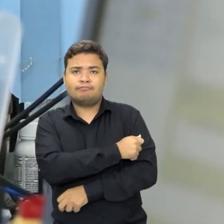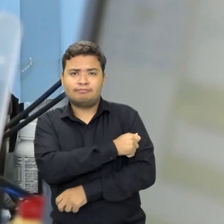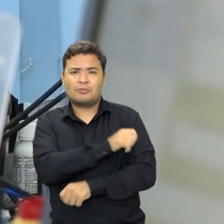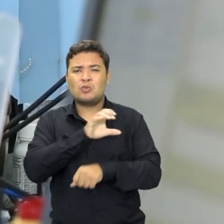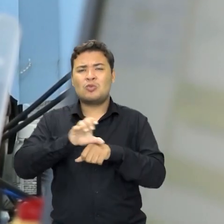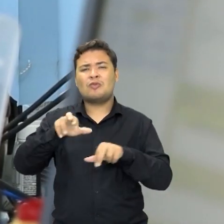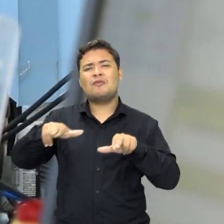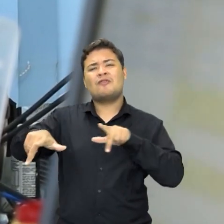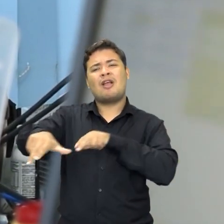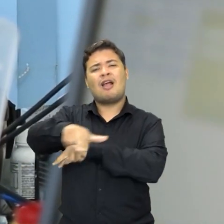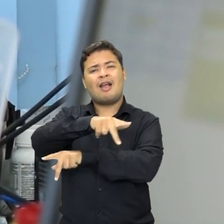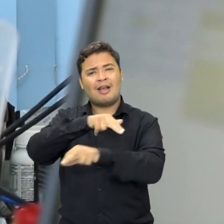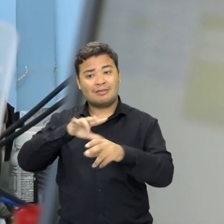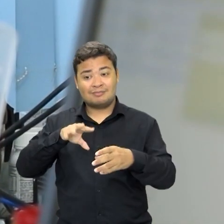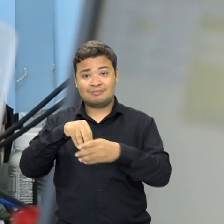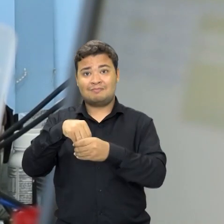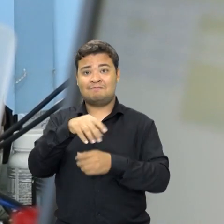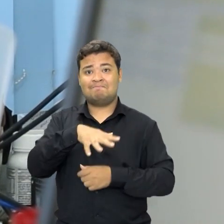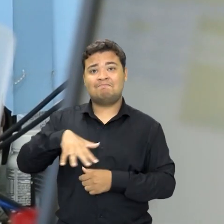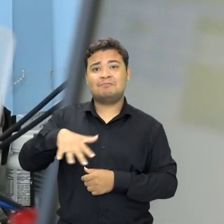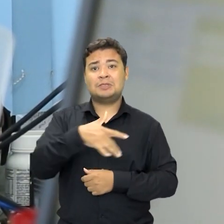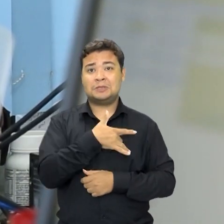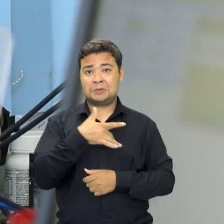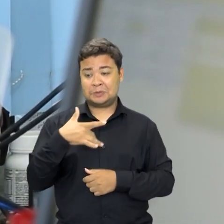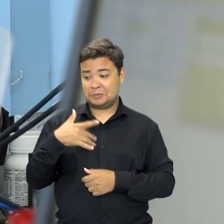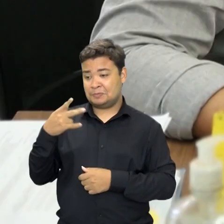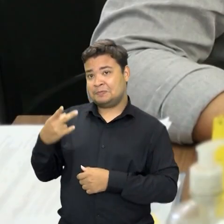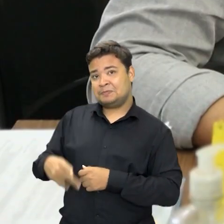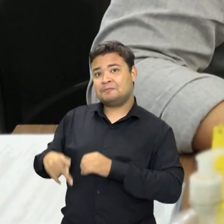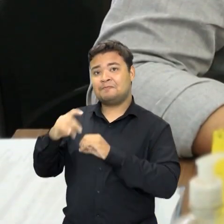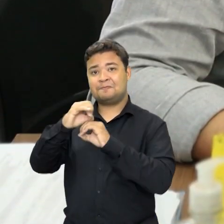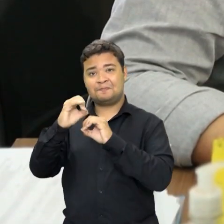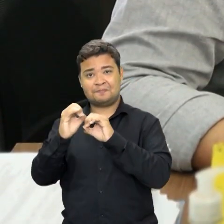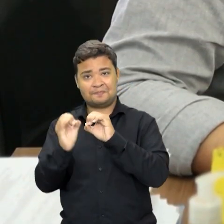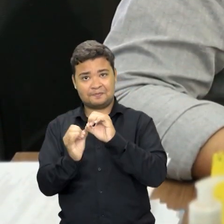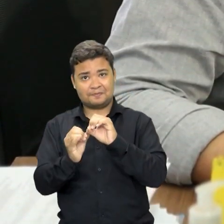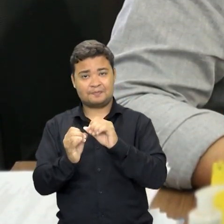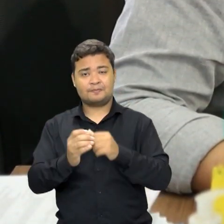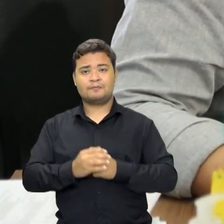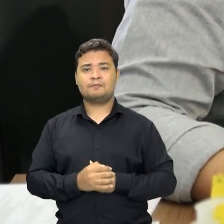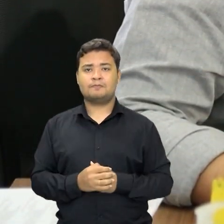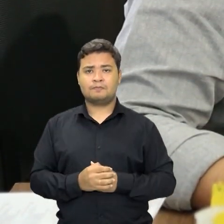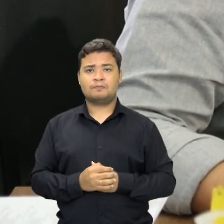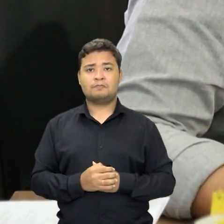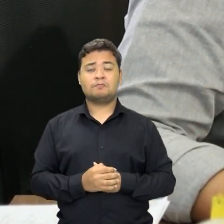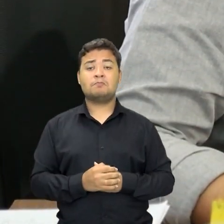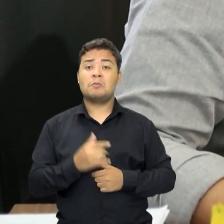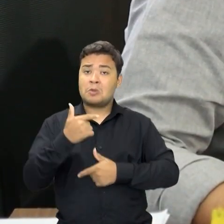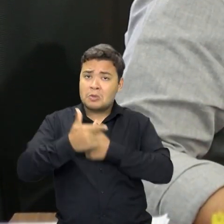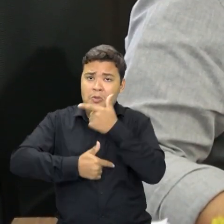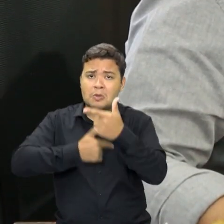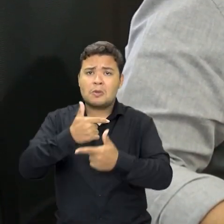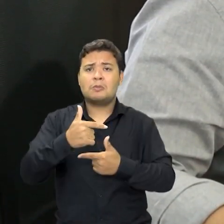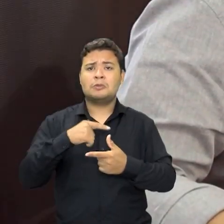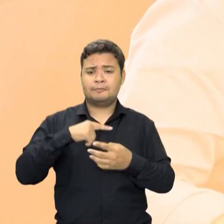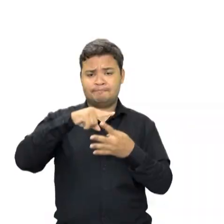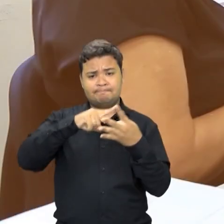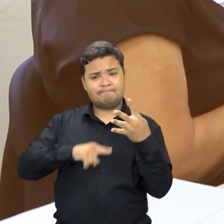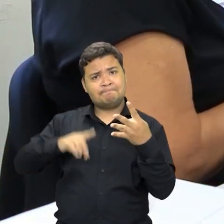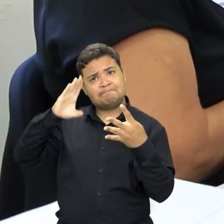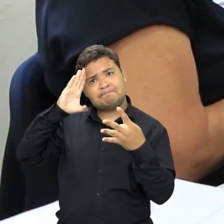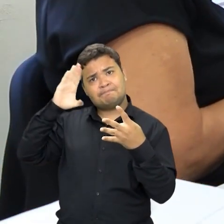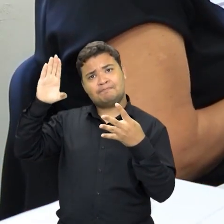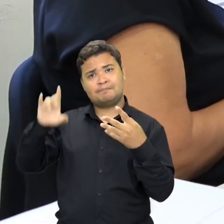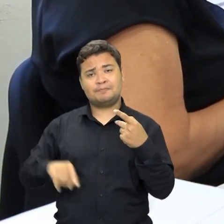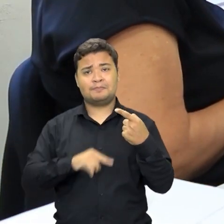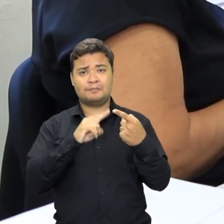alunos dos mais variados cursos da área da saúde da Universidade Federal de Goiás. O trabalho da Fundação é baseado em